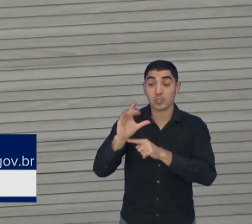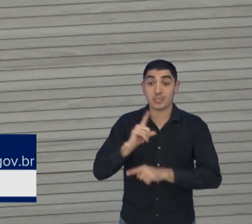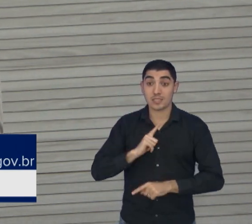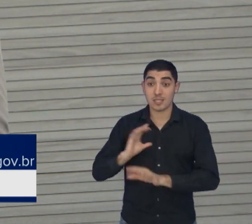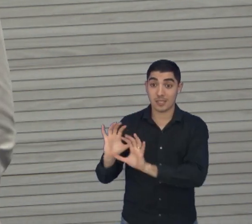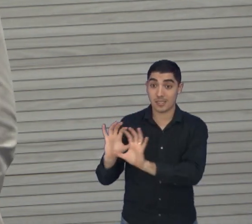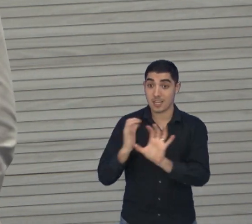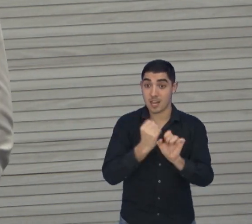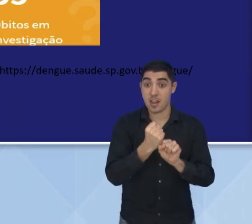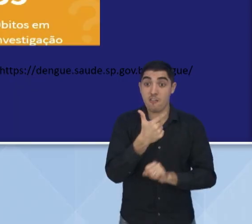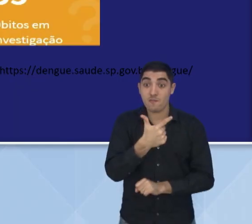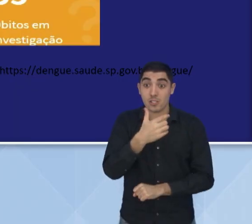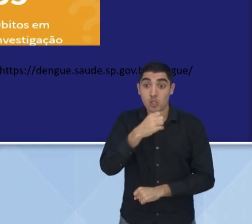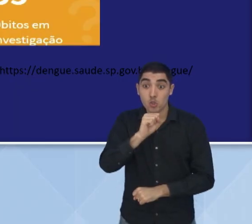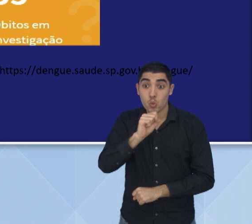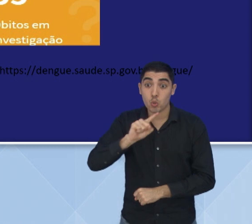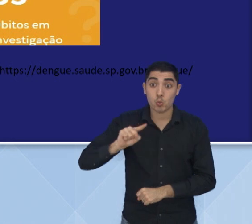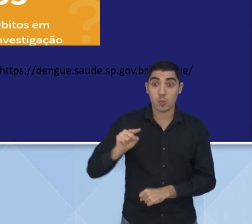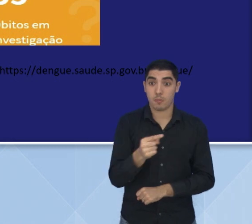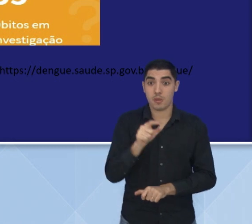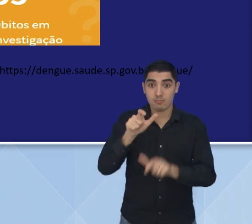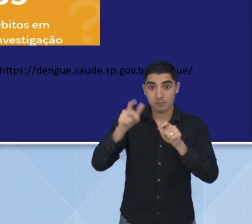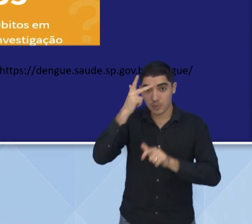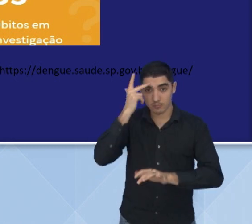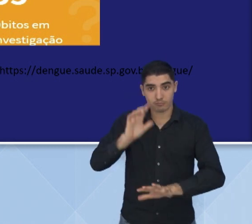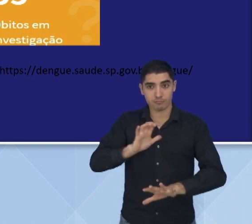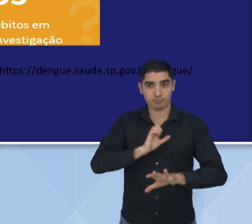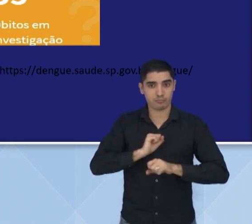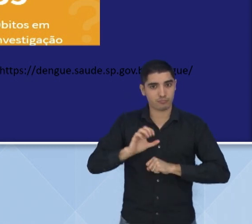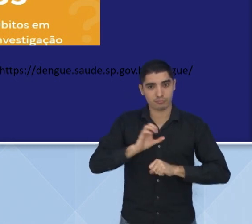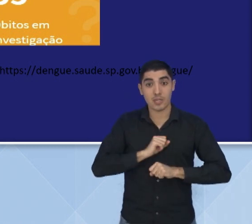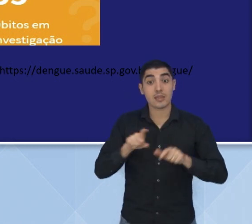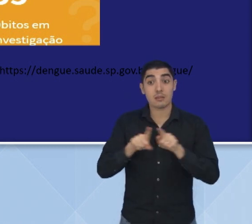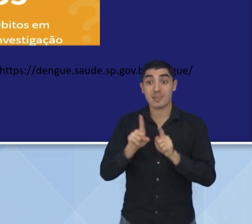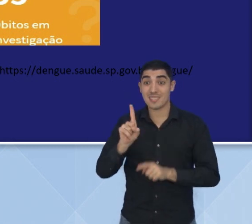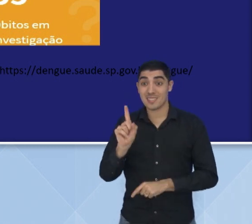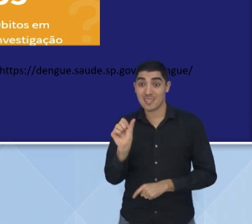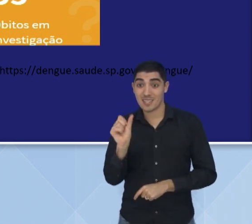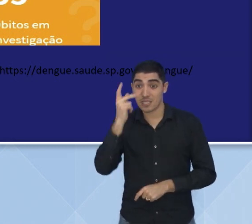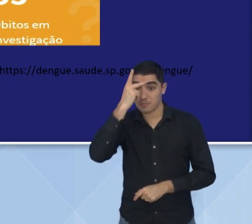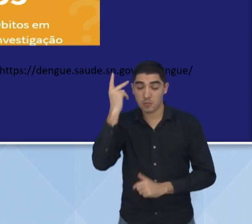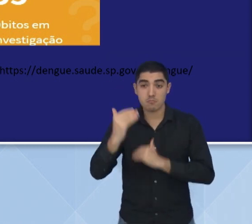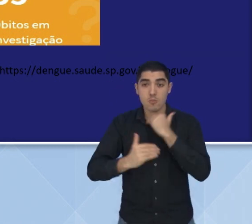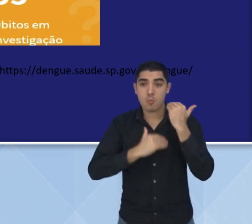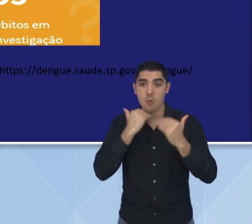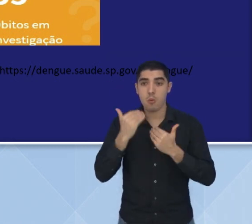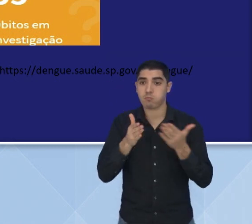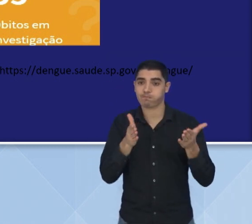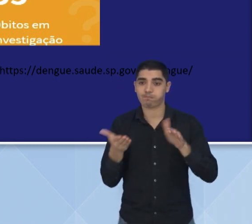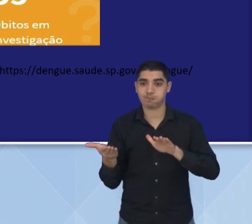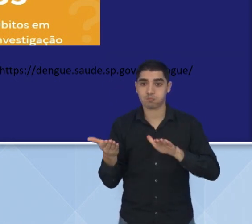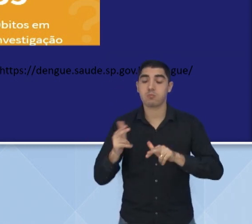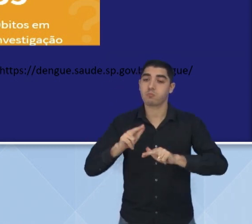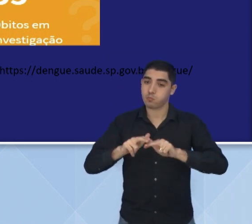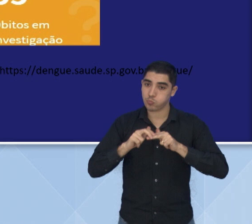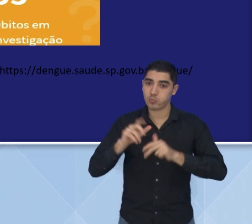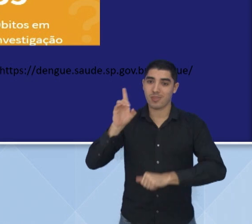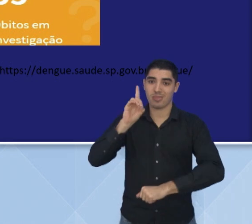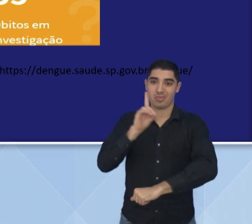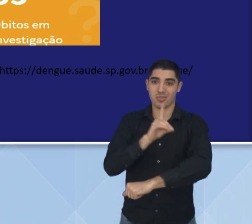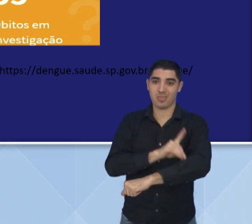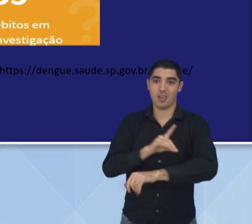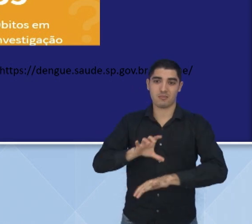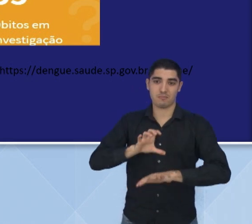casos de dengue, 16 óbitos, né? Chegou uma informação de uma pessoa que faleceu ontem por causa de dengue, uma pessoa próxima a um